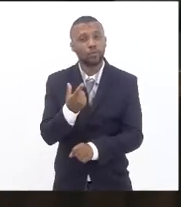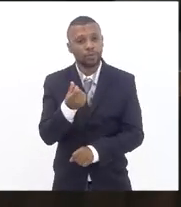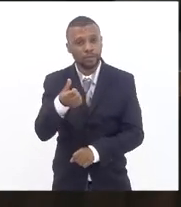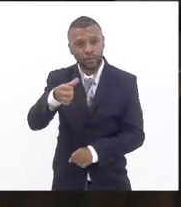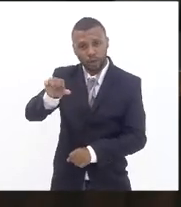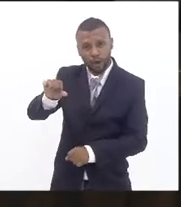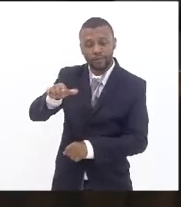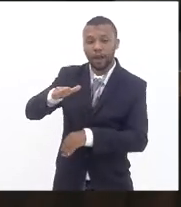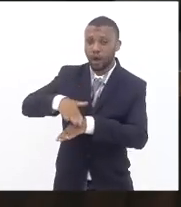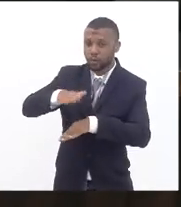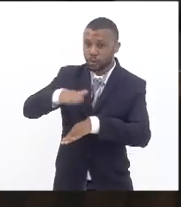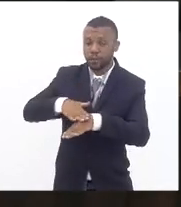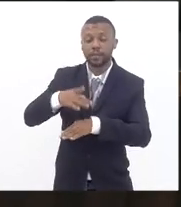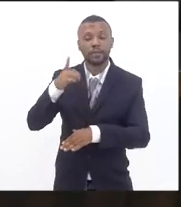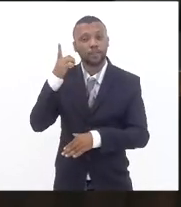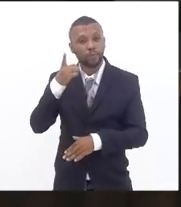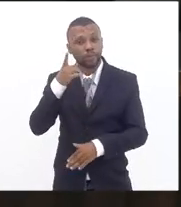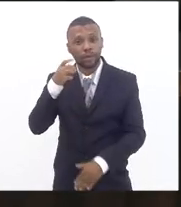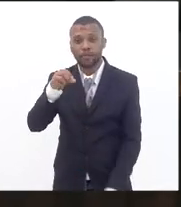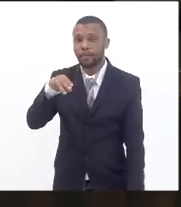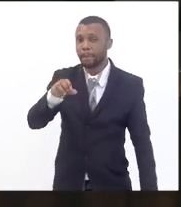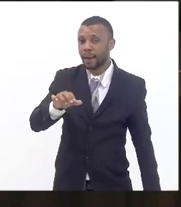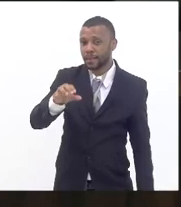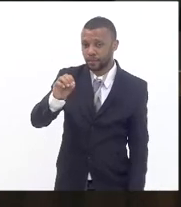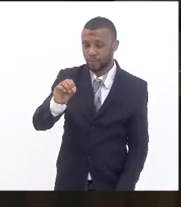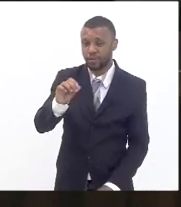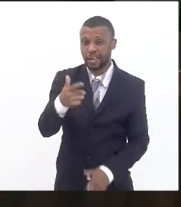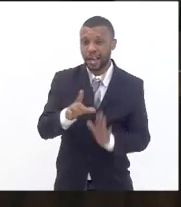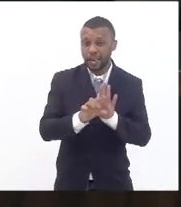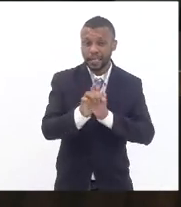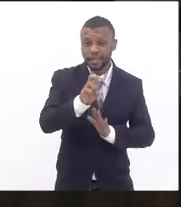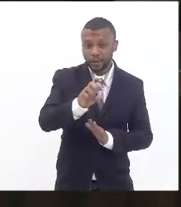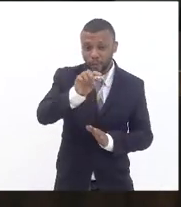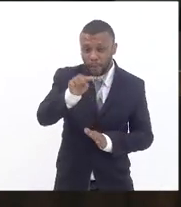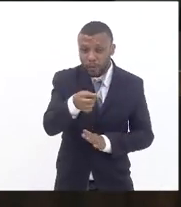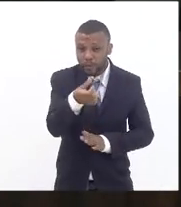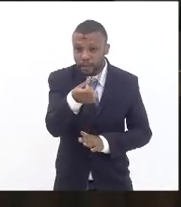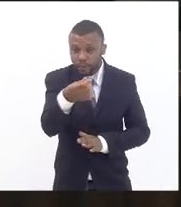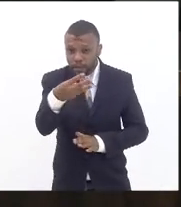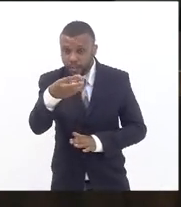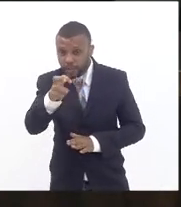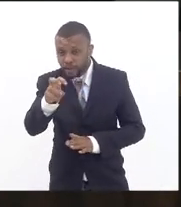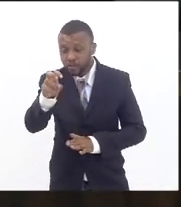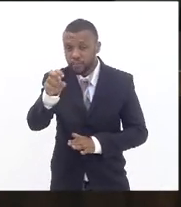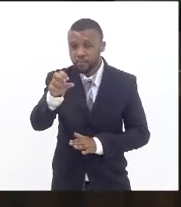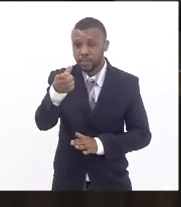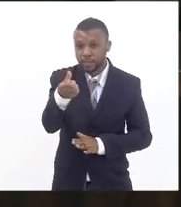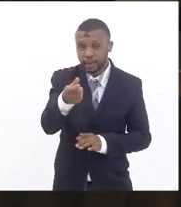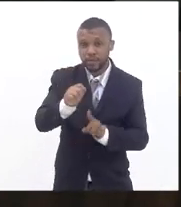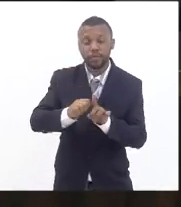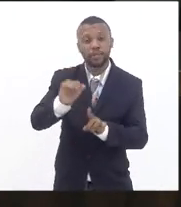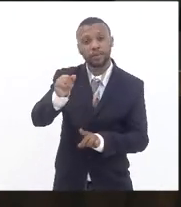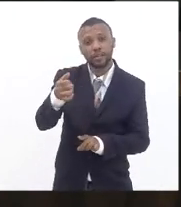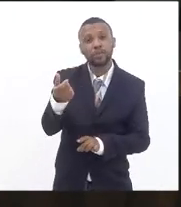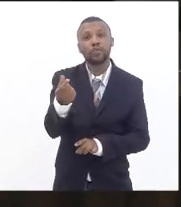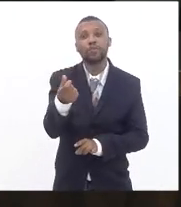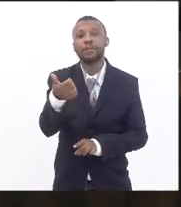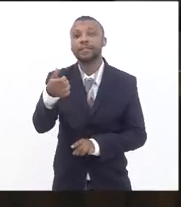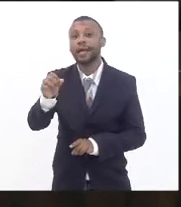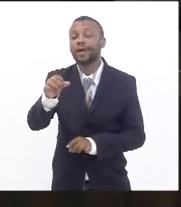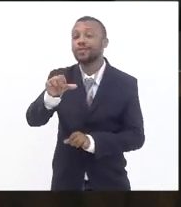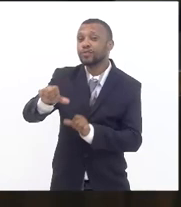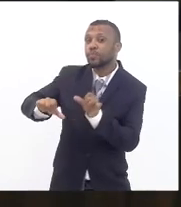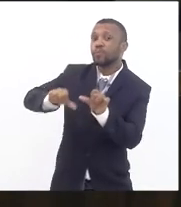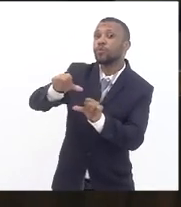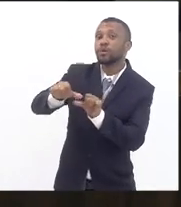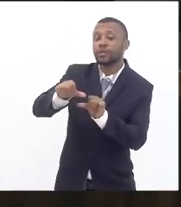do deputado Márcio Canella, que altera a Lei 5.645, de 6 de janeiro de 2010, para instituir